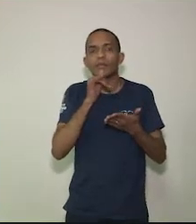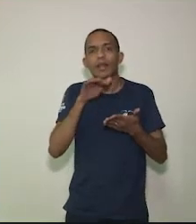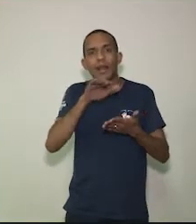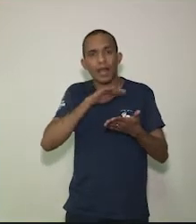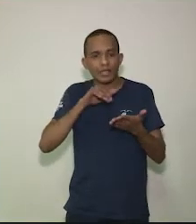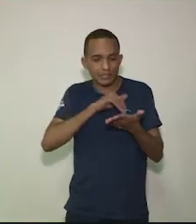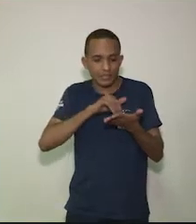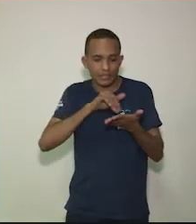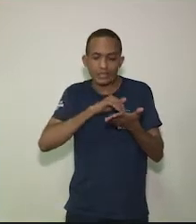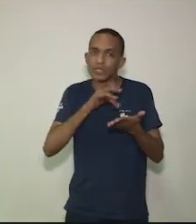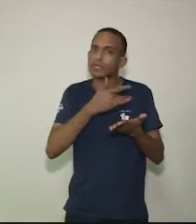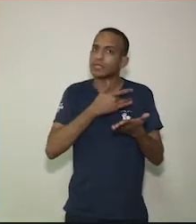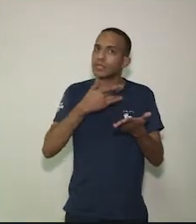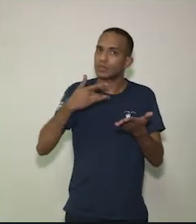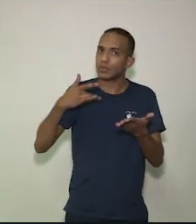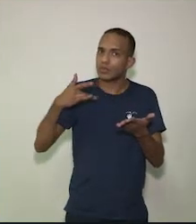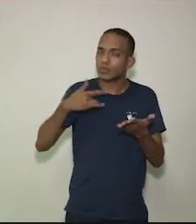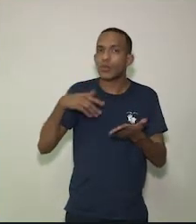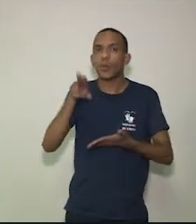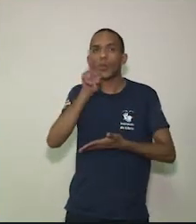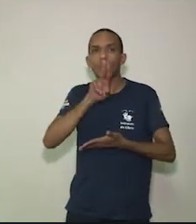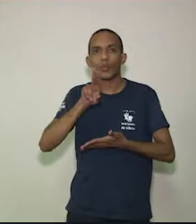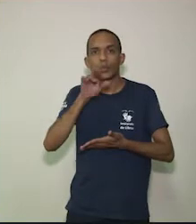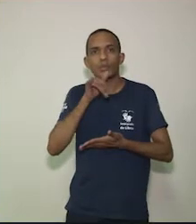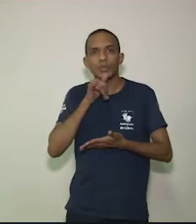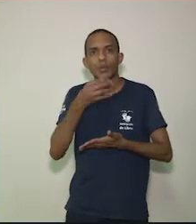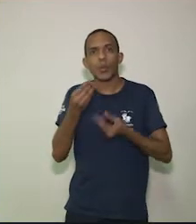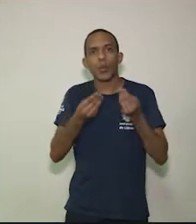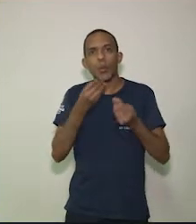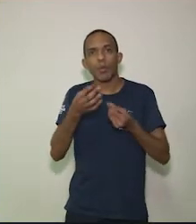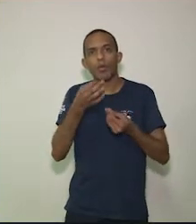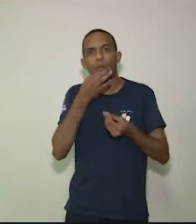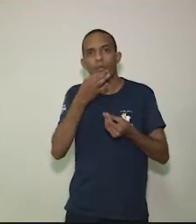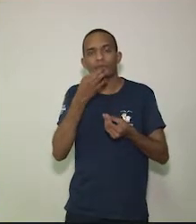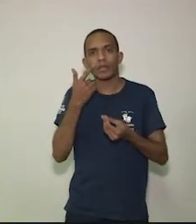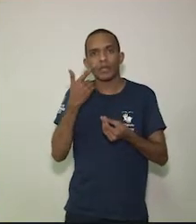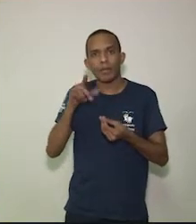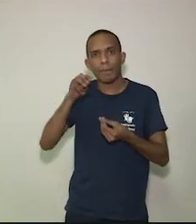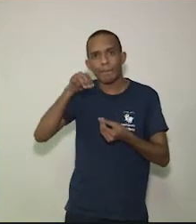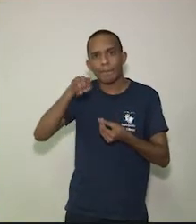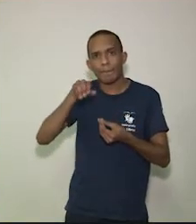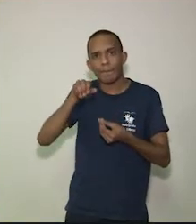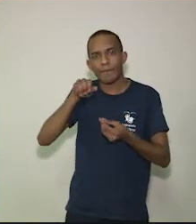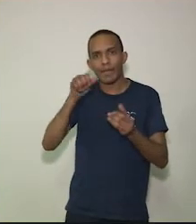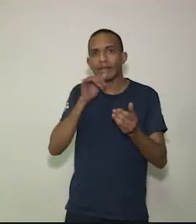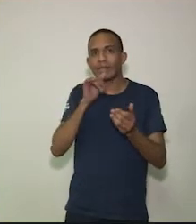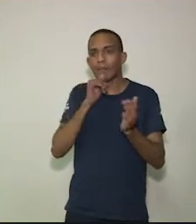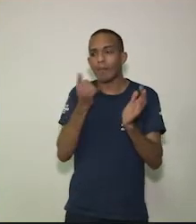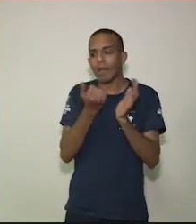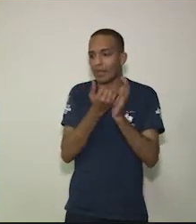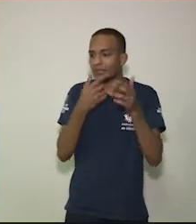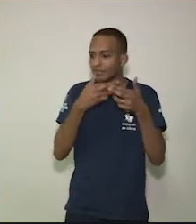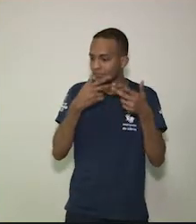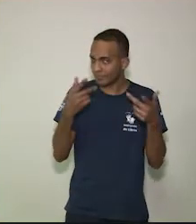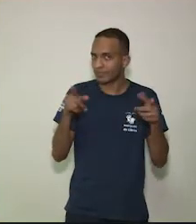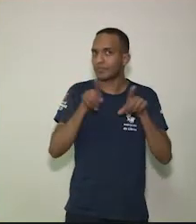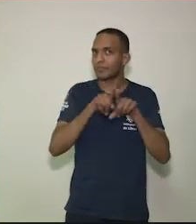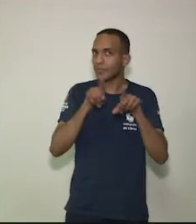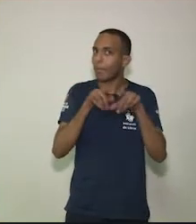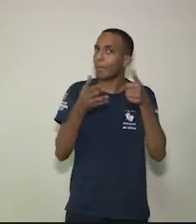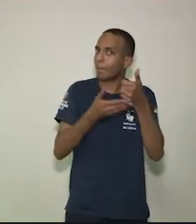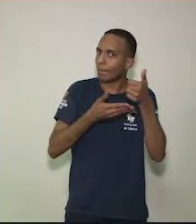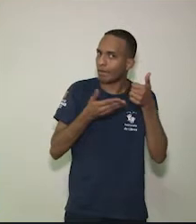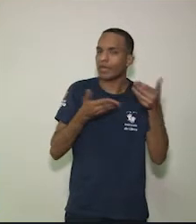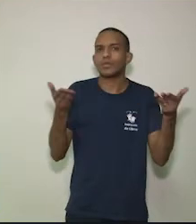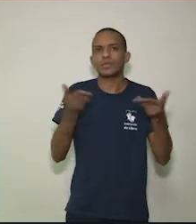Secretaria Municipal de Saúde utilizou do ponto de vista de marcos, de evidências e de premissas,